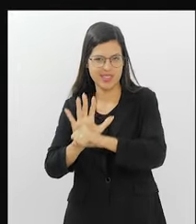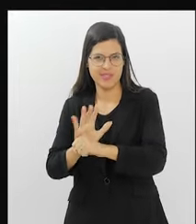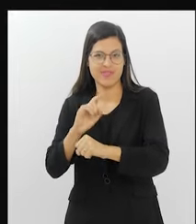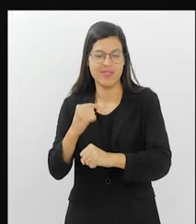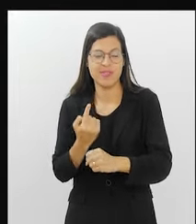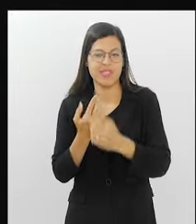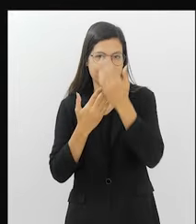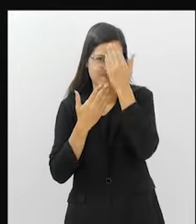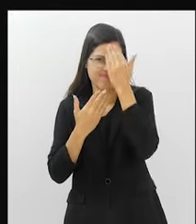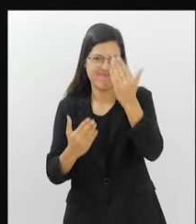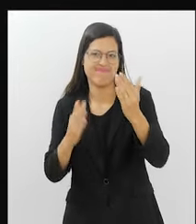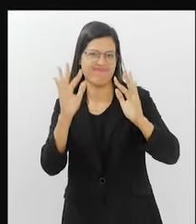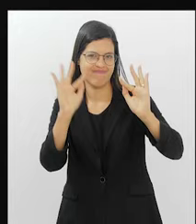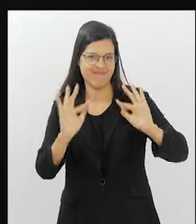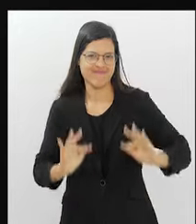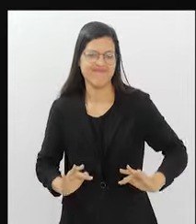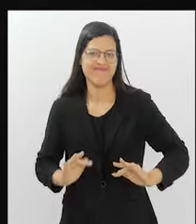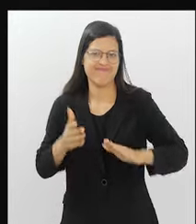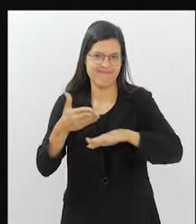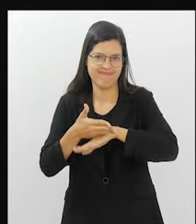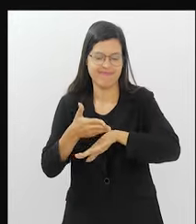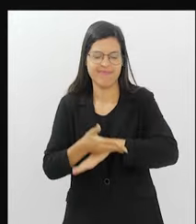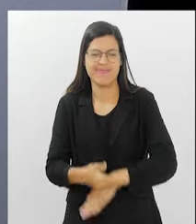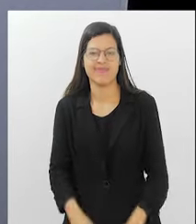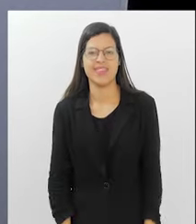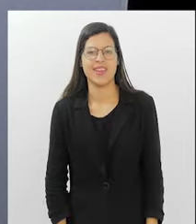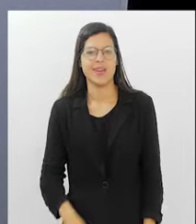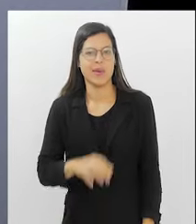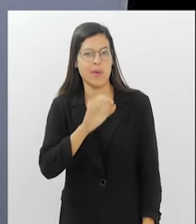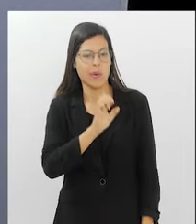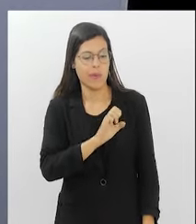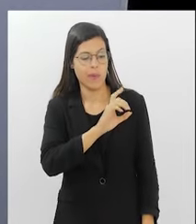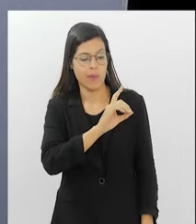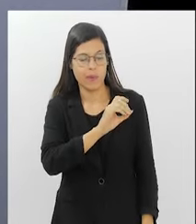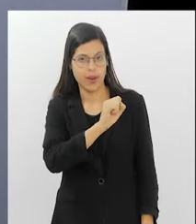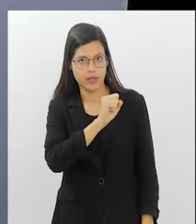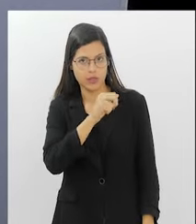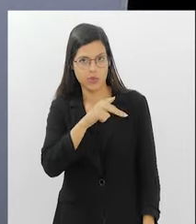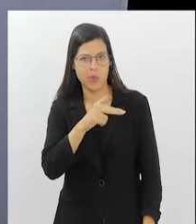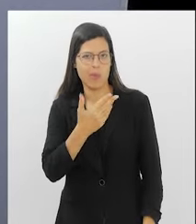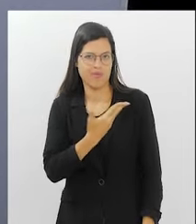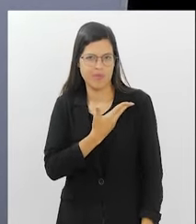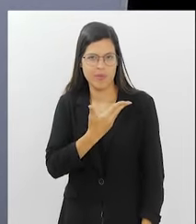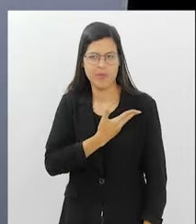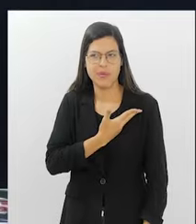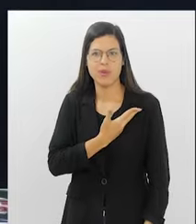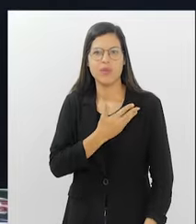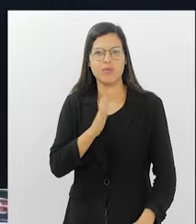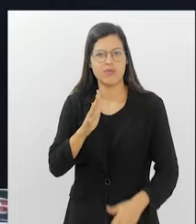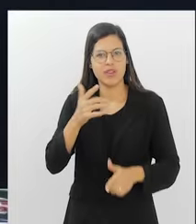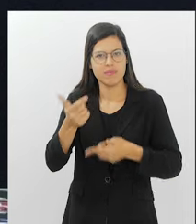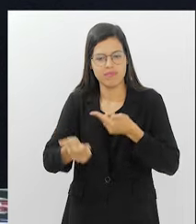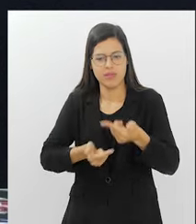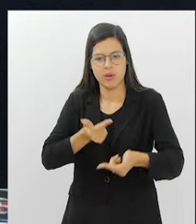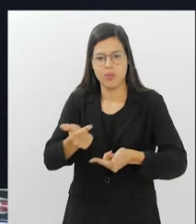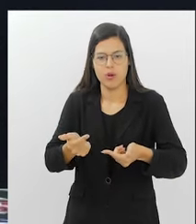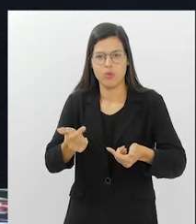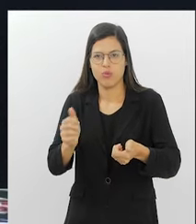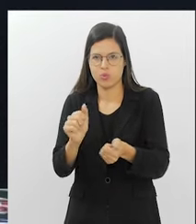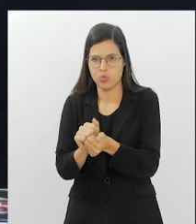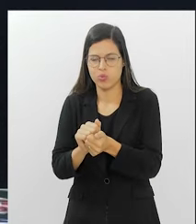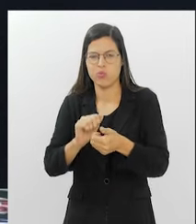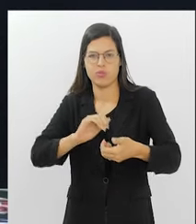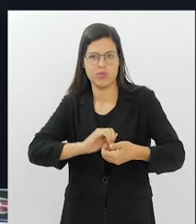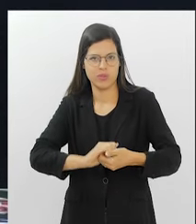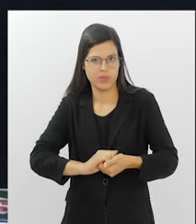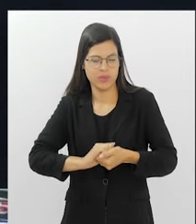agradece e super feliz de est aqui com certeza e o Edson é meu amigo pessoal também trabalhou comigo na virad né